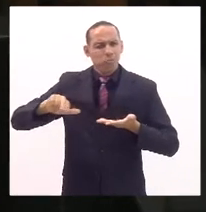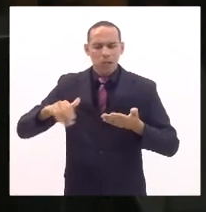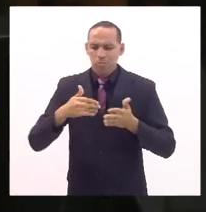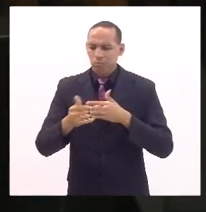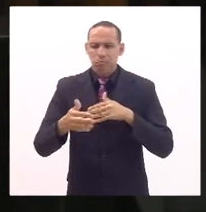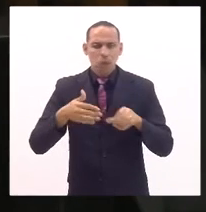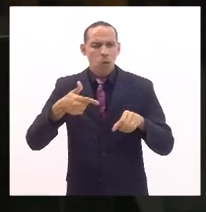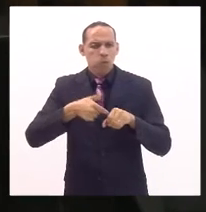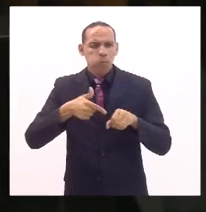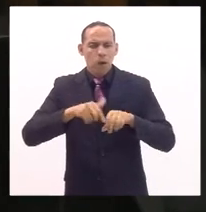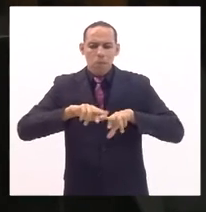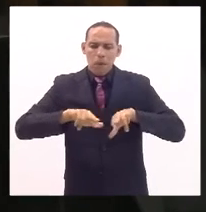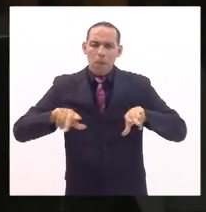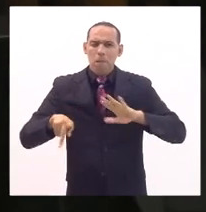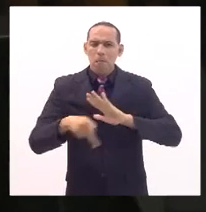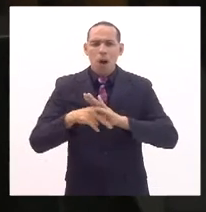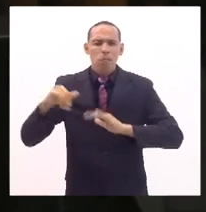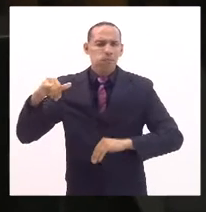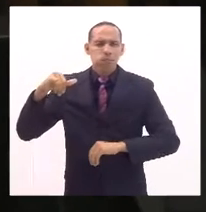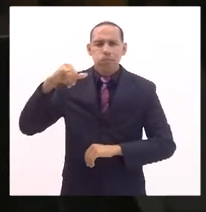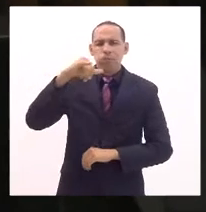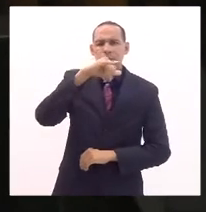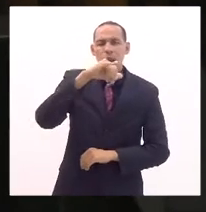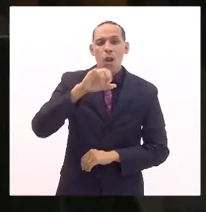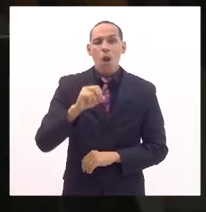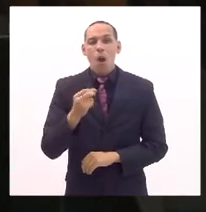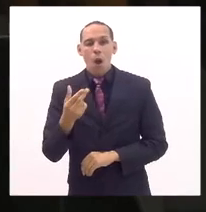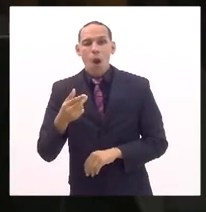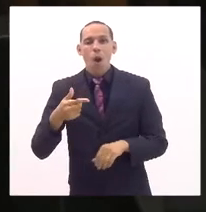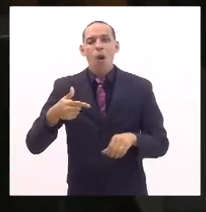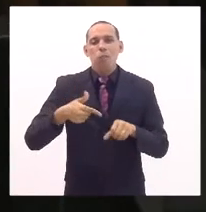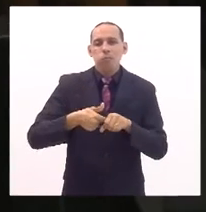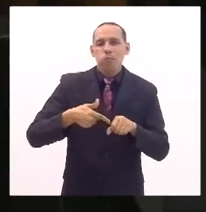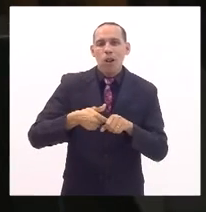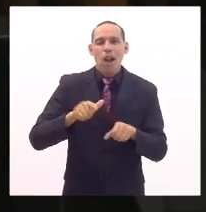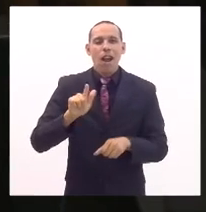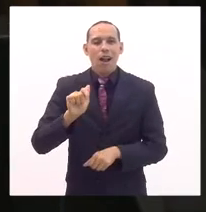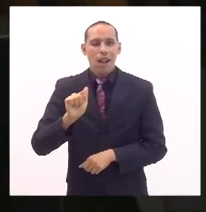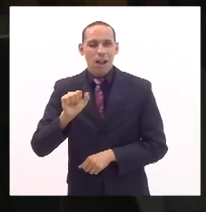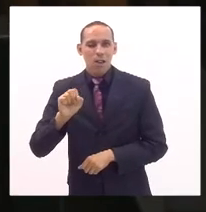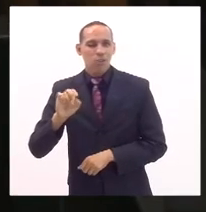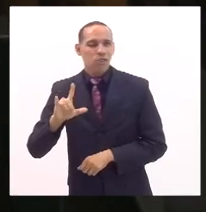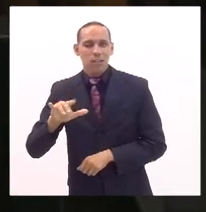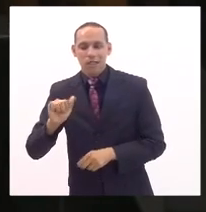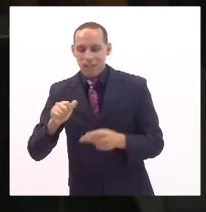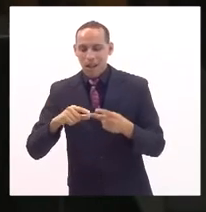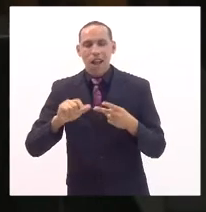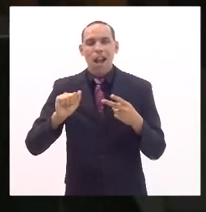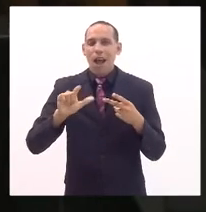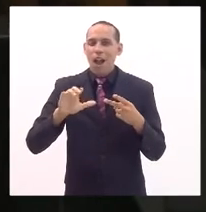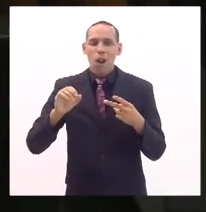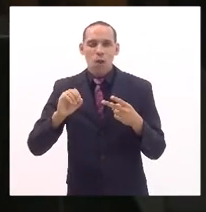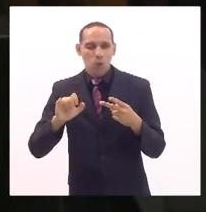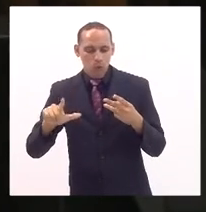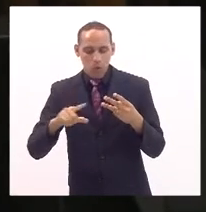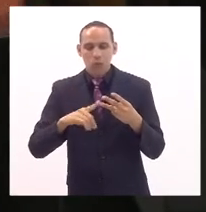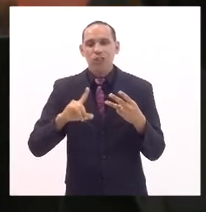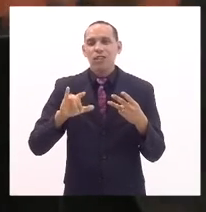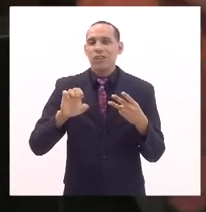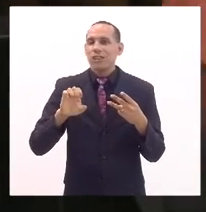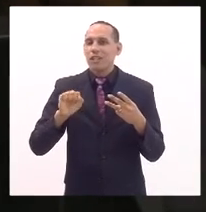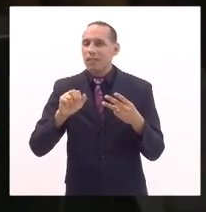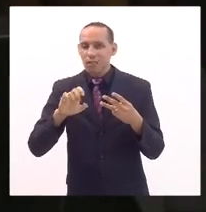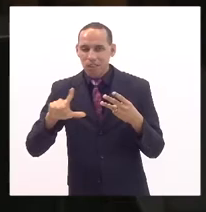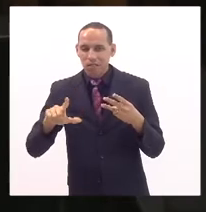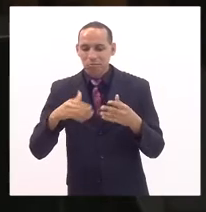aviação pode ser a gasolina e o álcool ou diesel